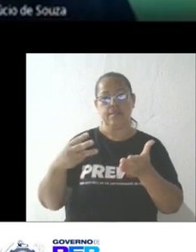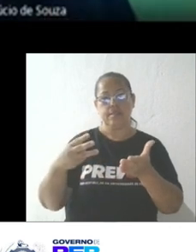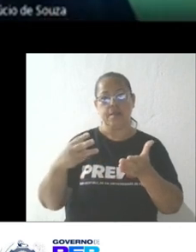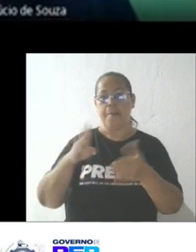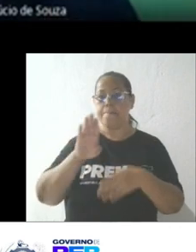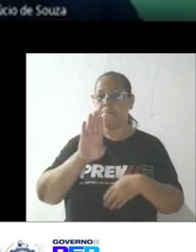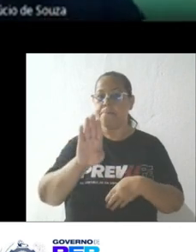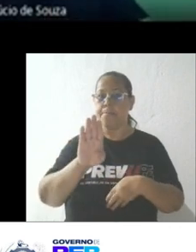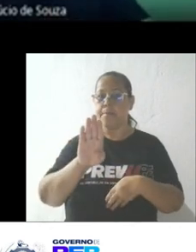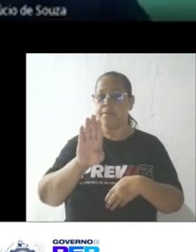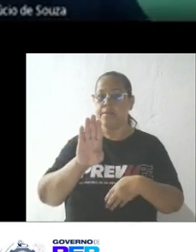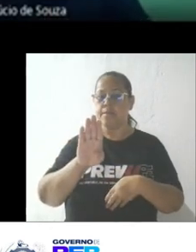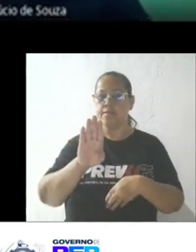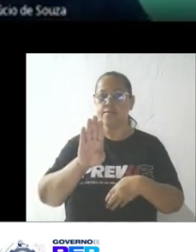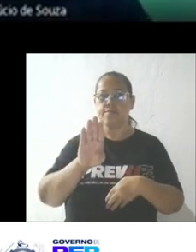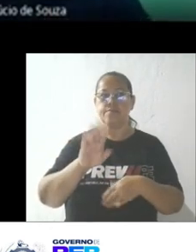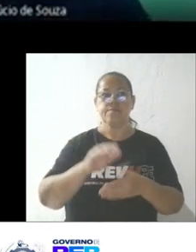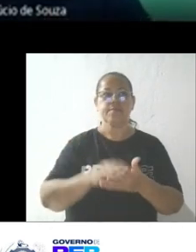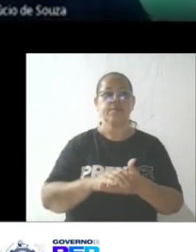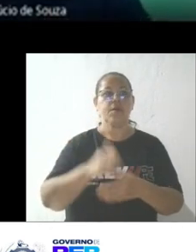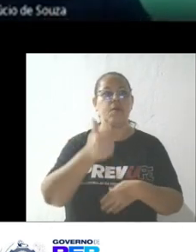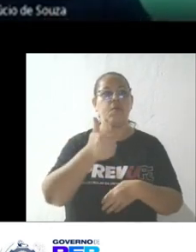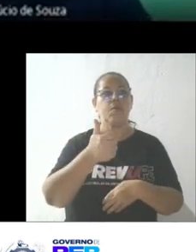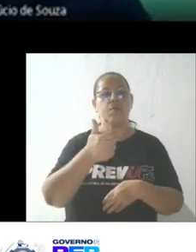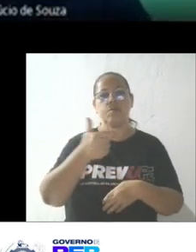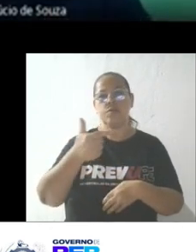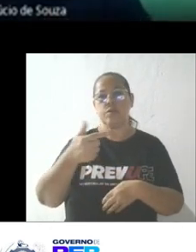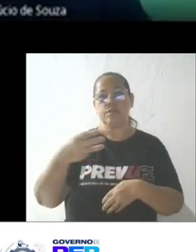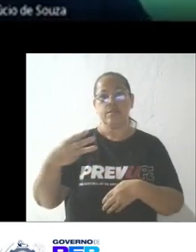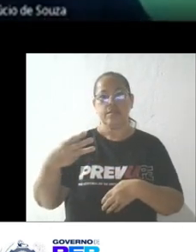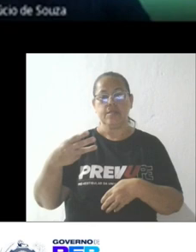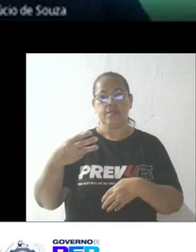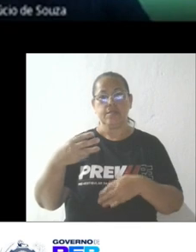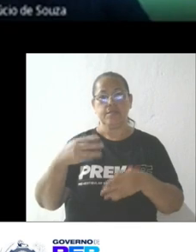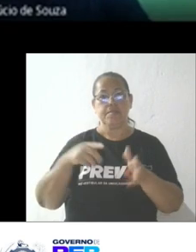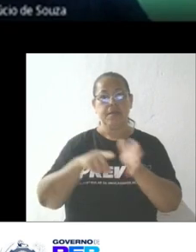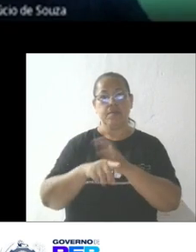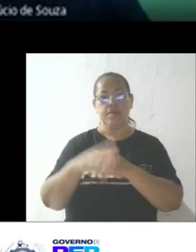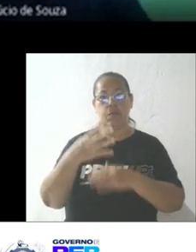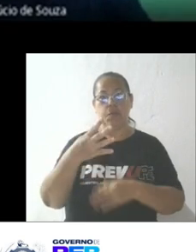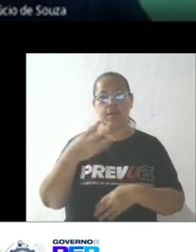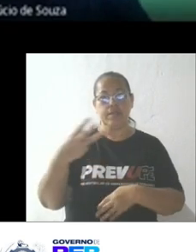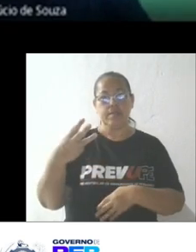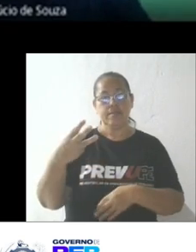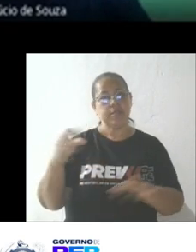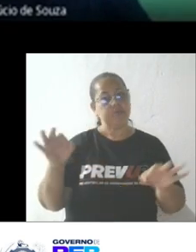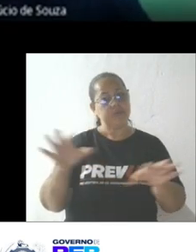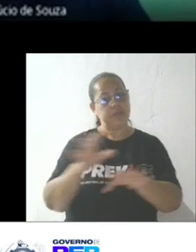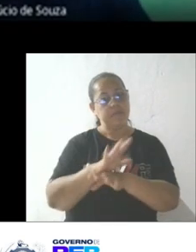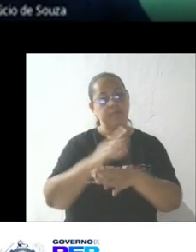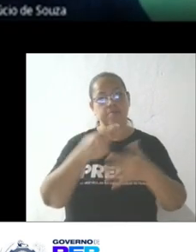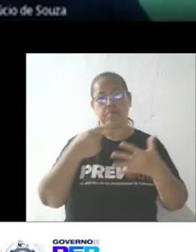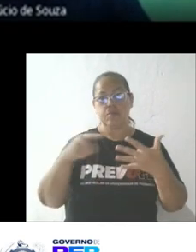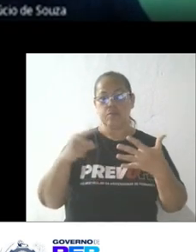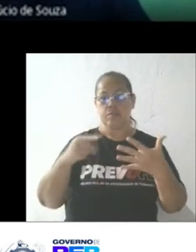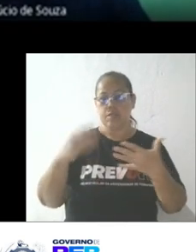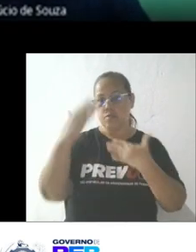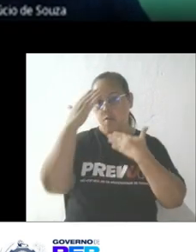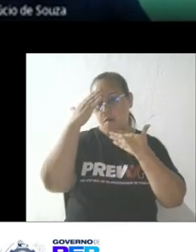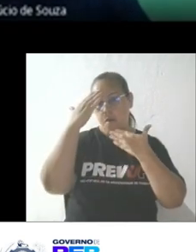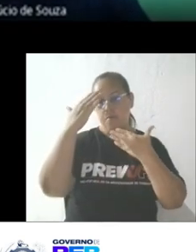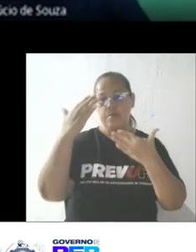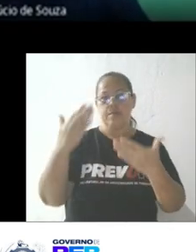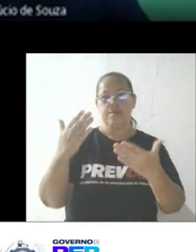2 e 3 e assim terminamos a nossa correção muito obrigado até a